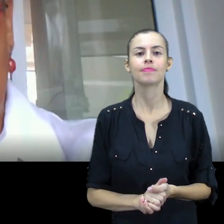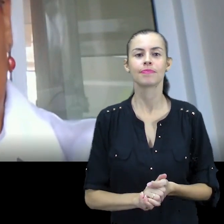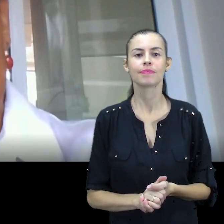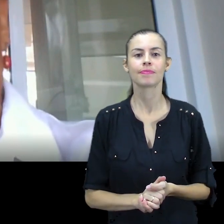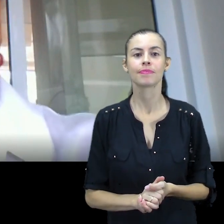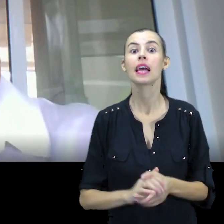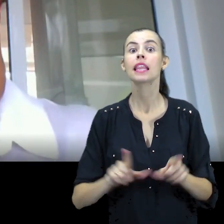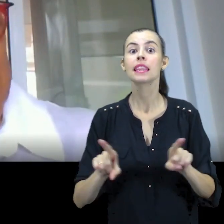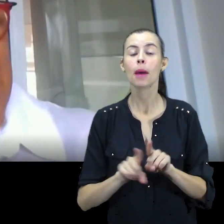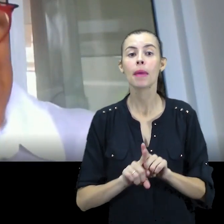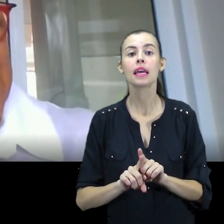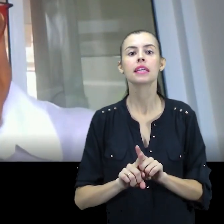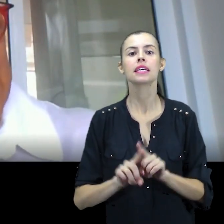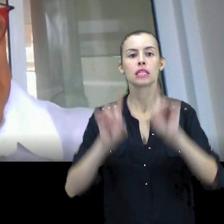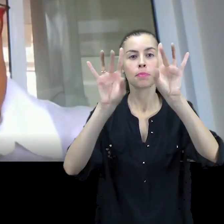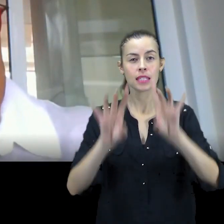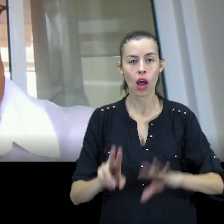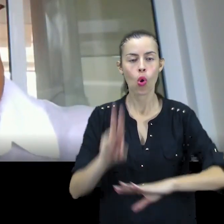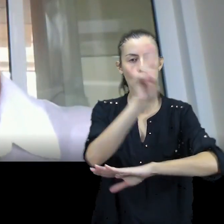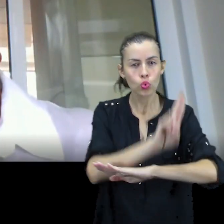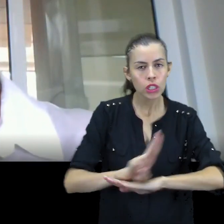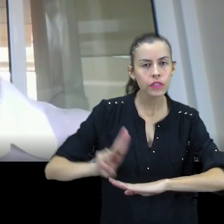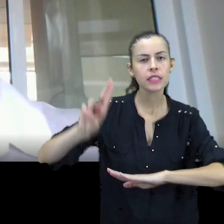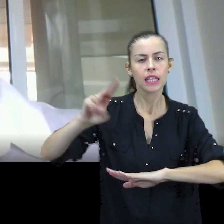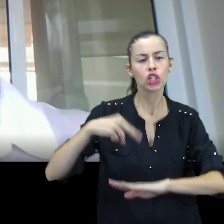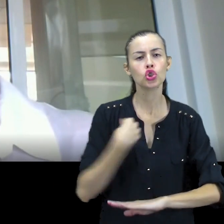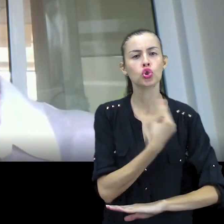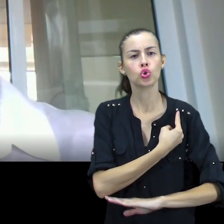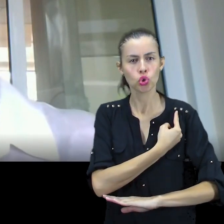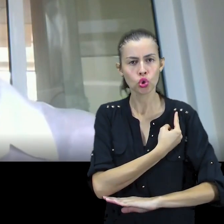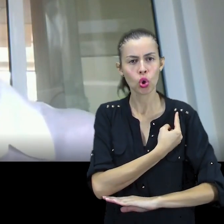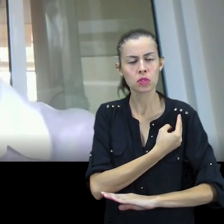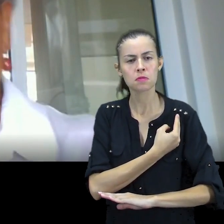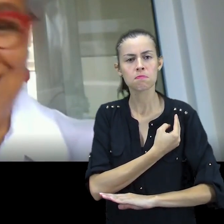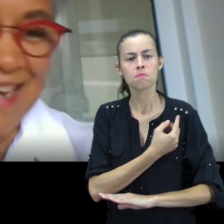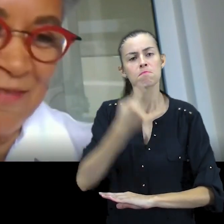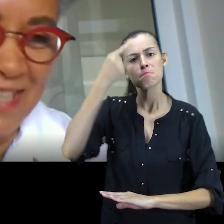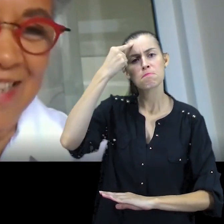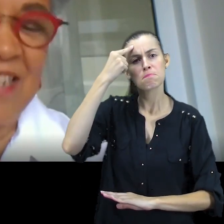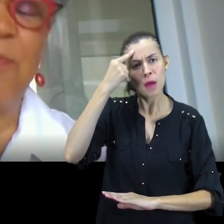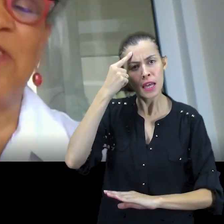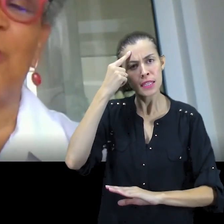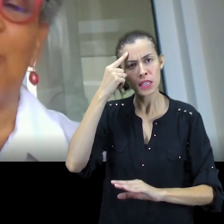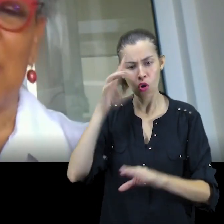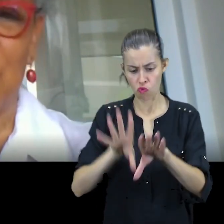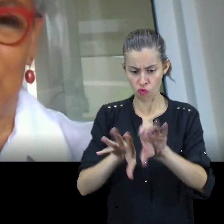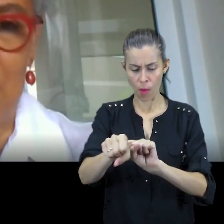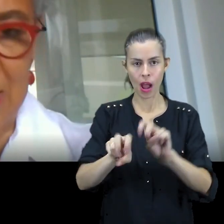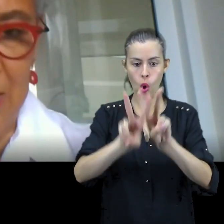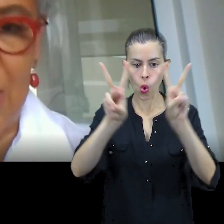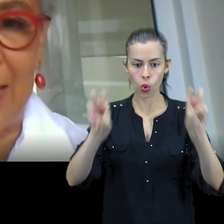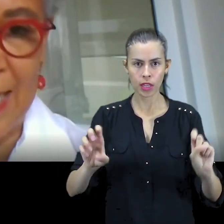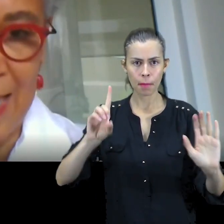tão importante, mas que talvez na prática da vida das pessoas